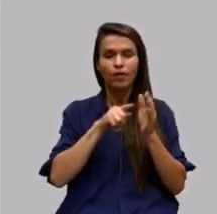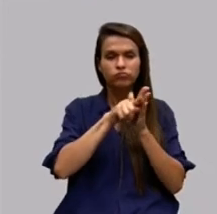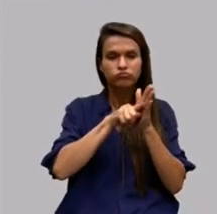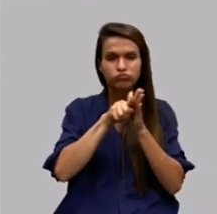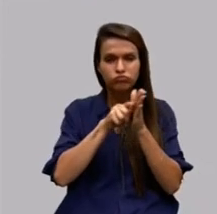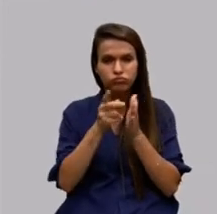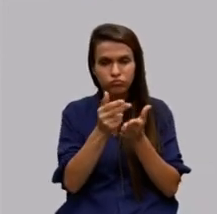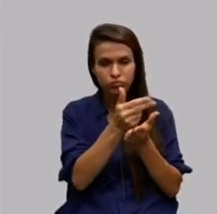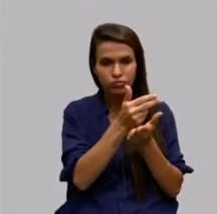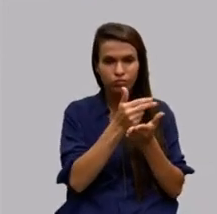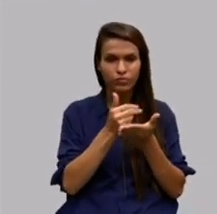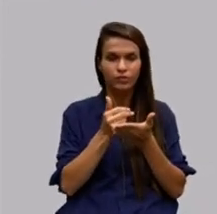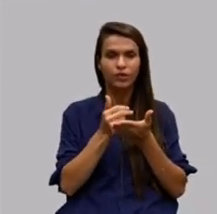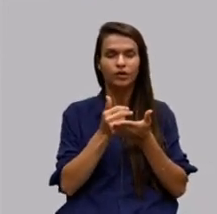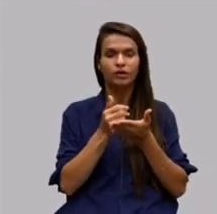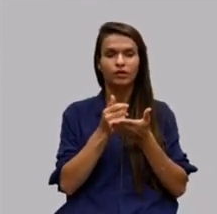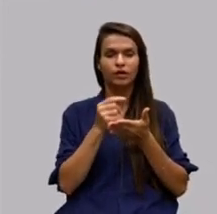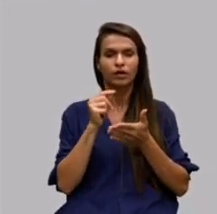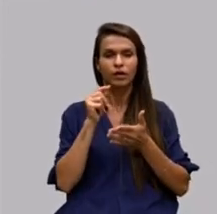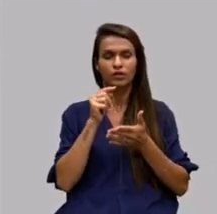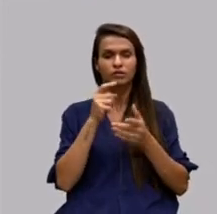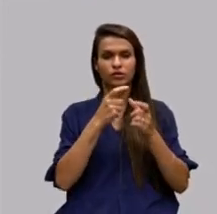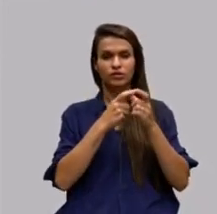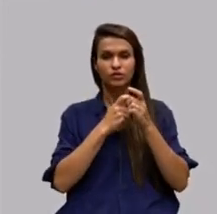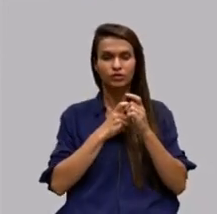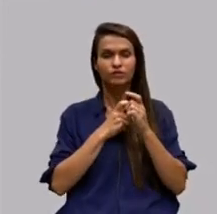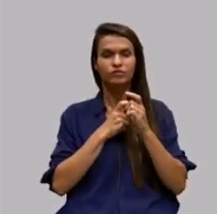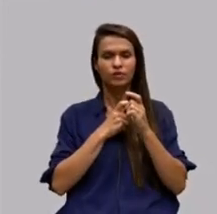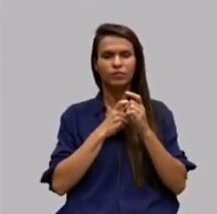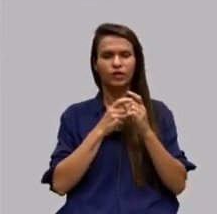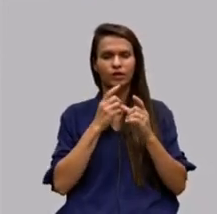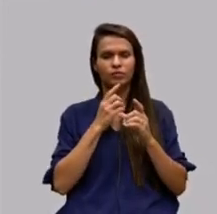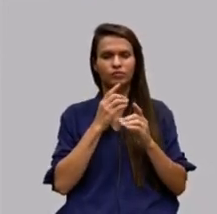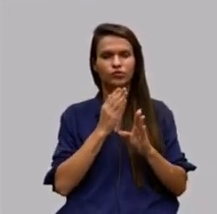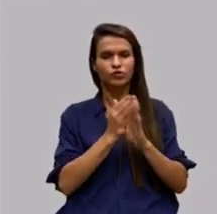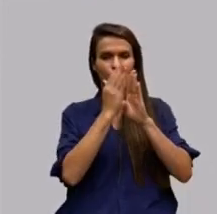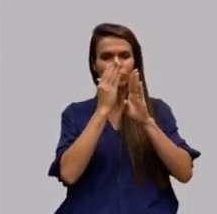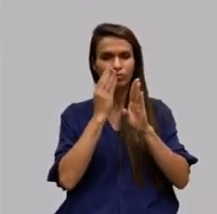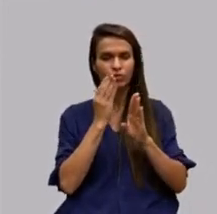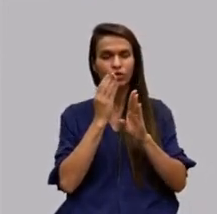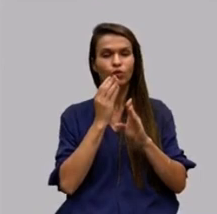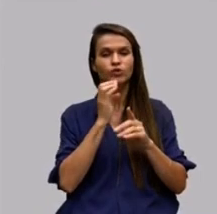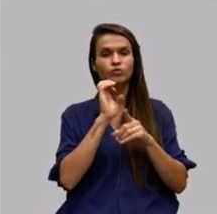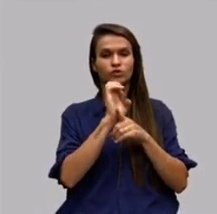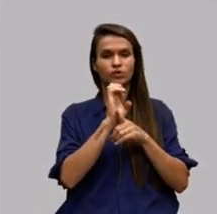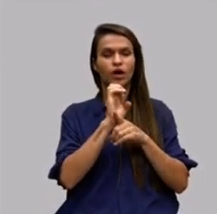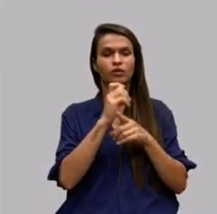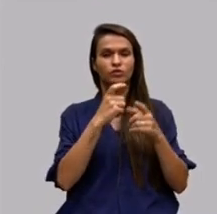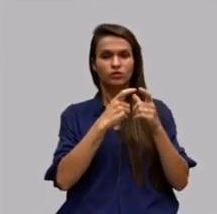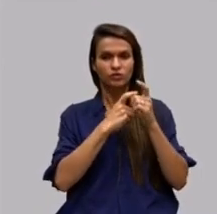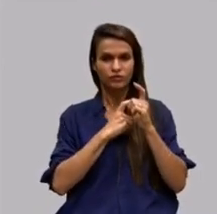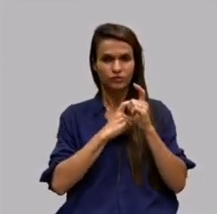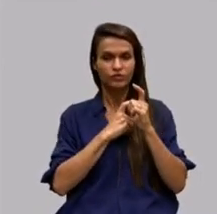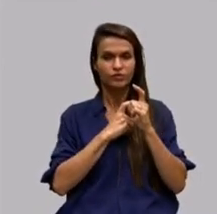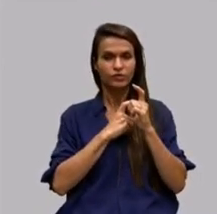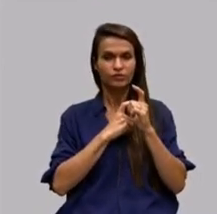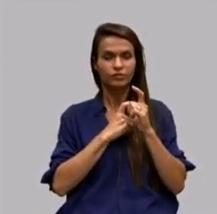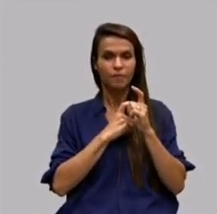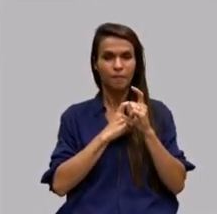auditoria, nessa dívida para determinar quanto o Estado devia. Só de